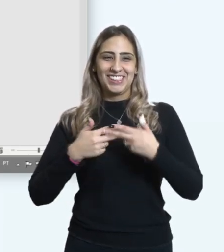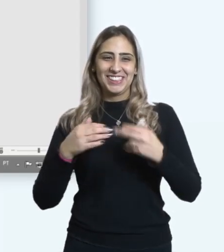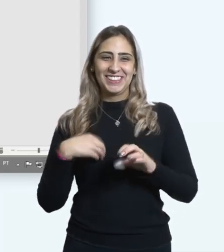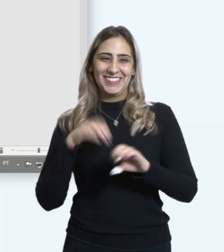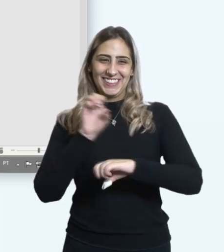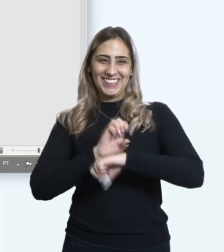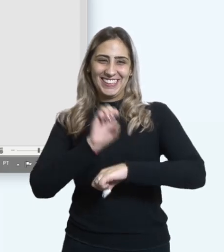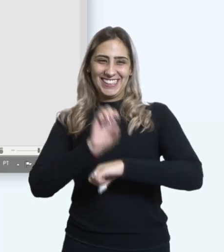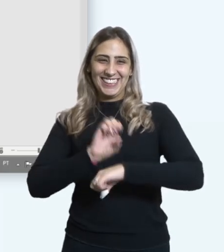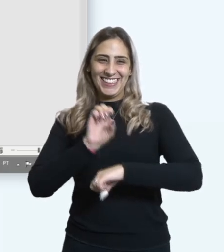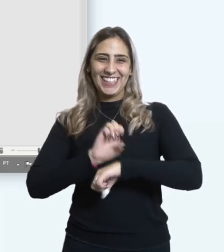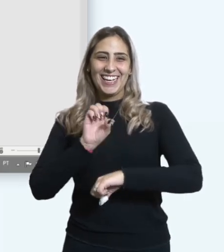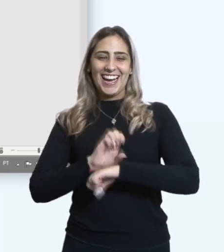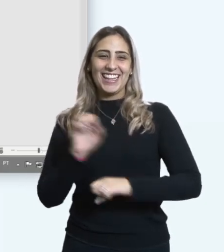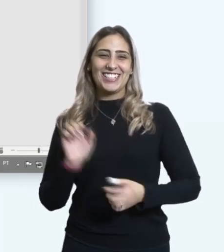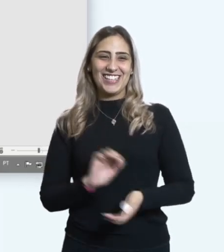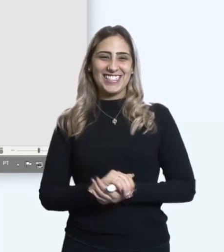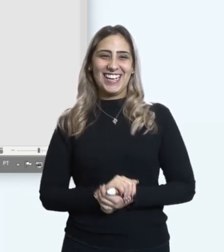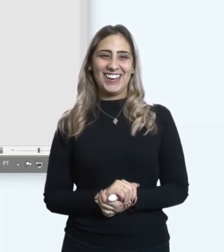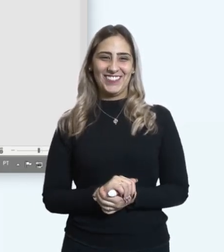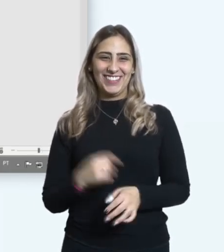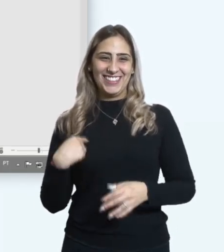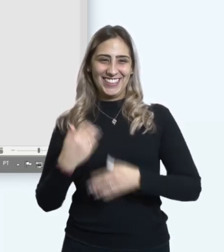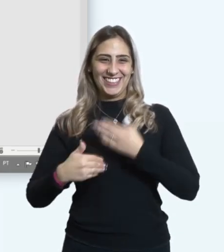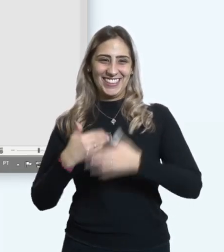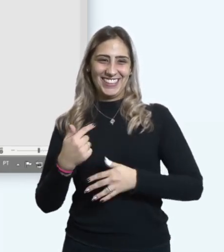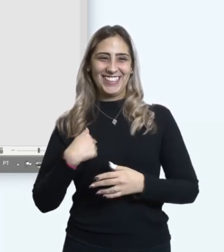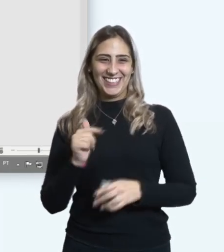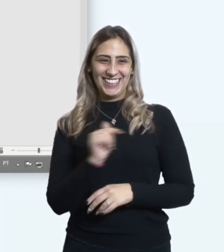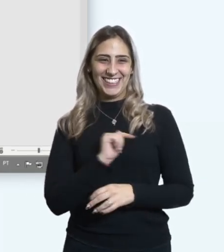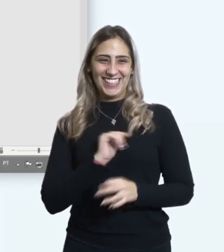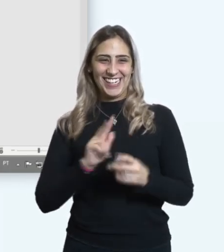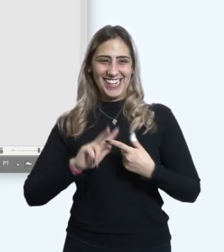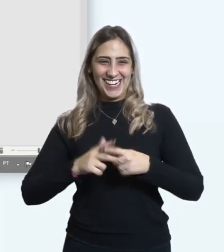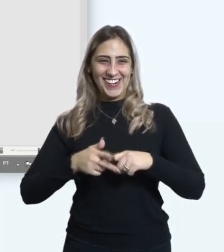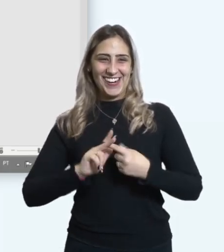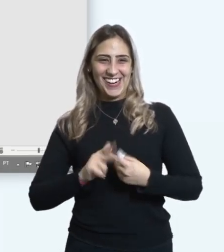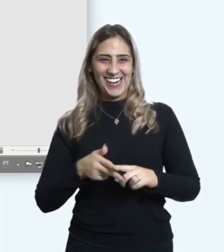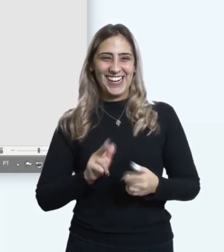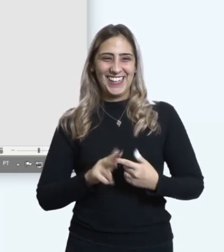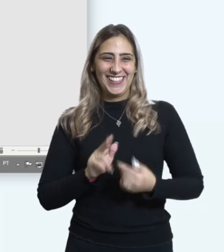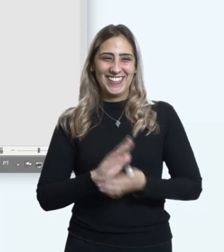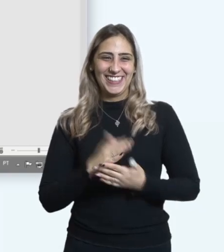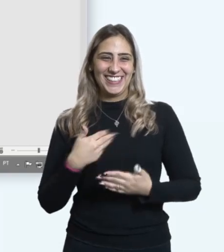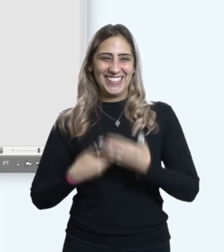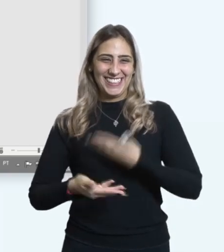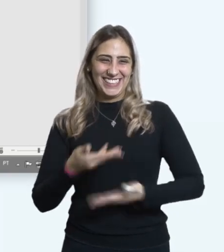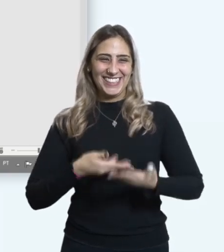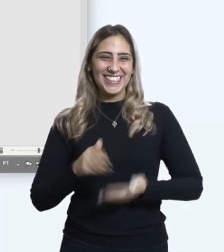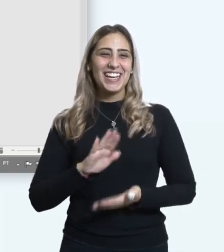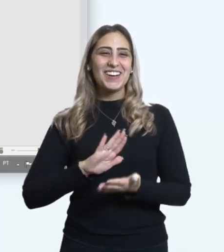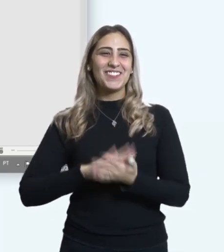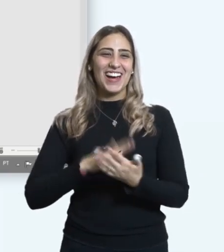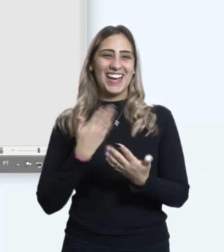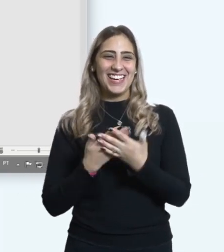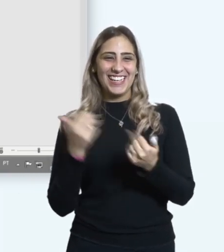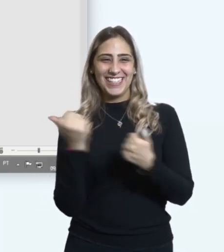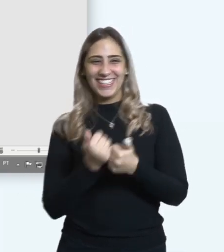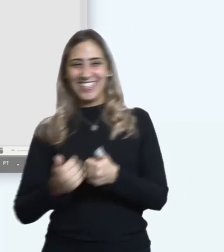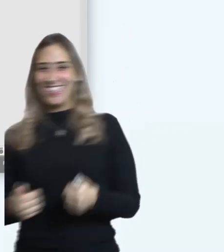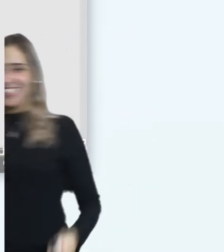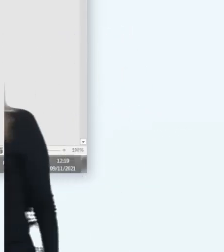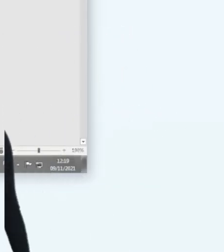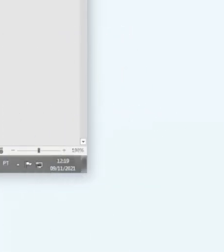posso tirar o nome dele? Não pode. A gente tem que usar um critério chamado fidedignidade ao material original.